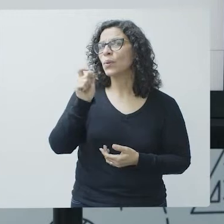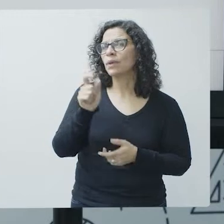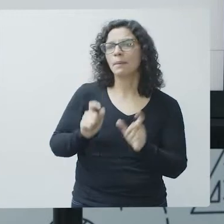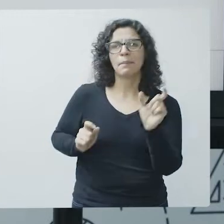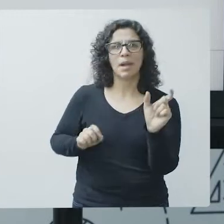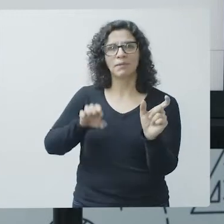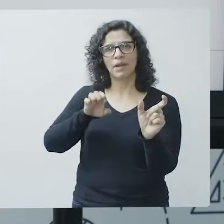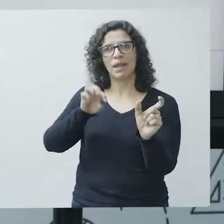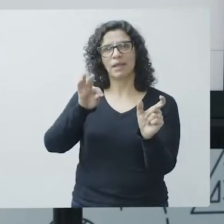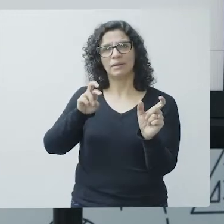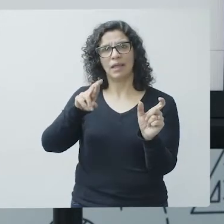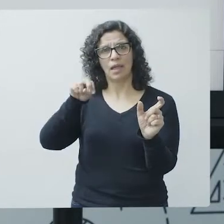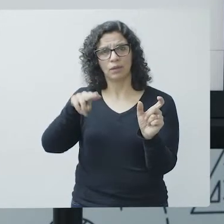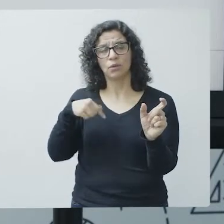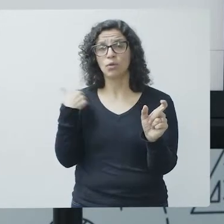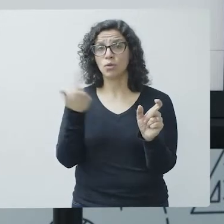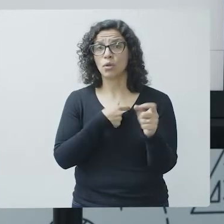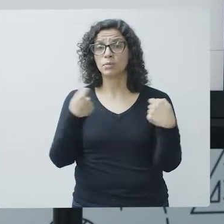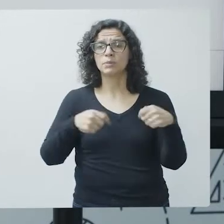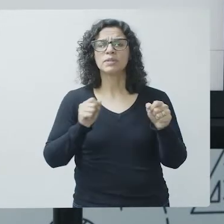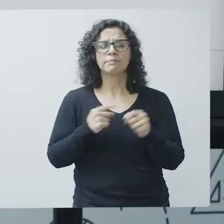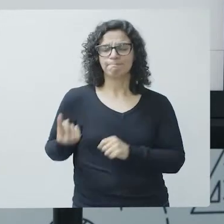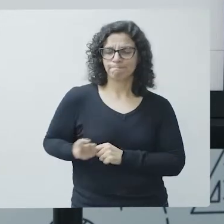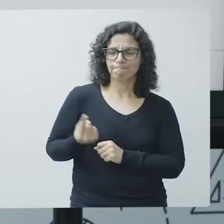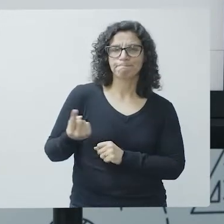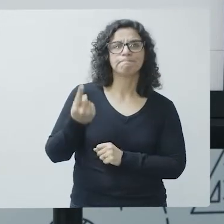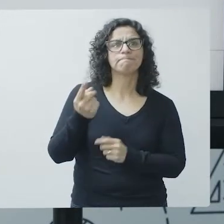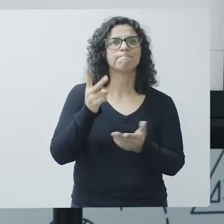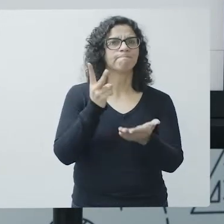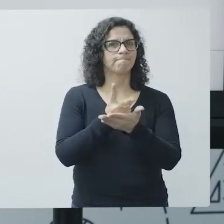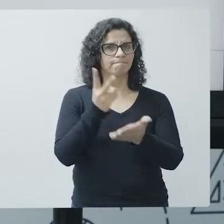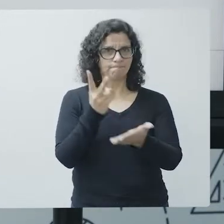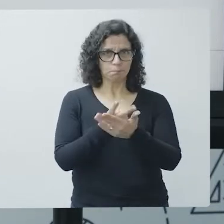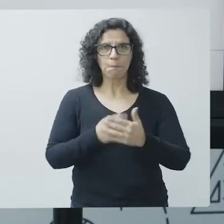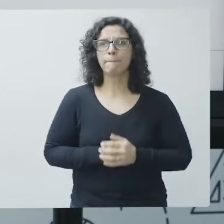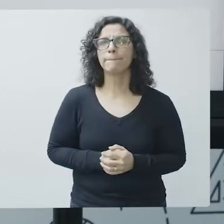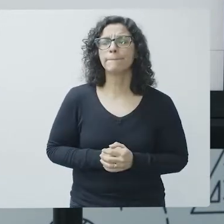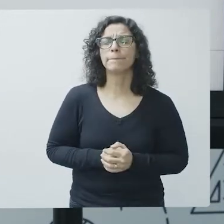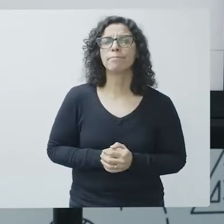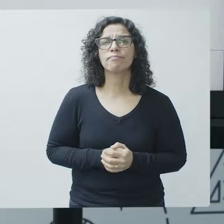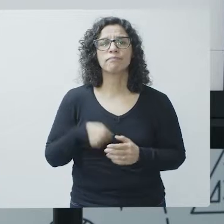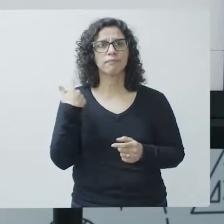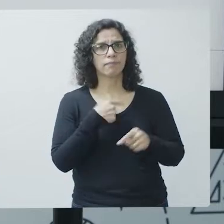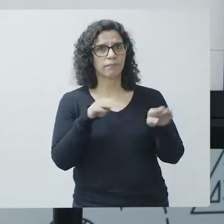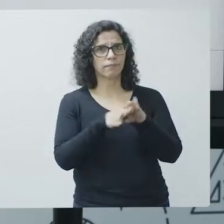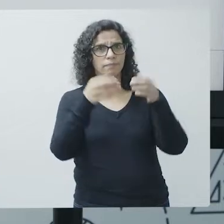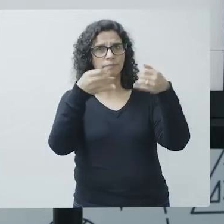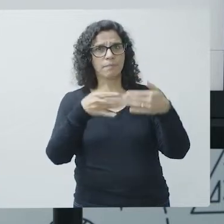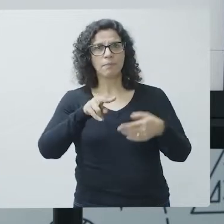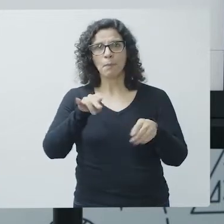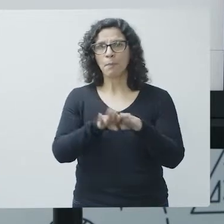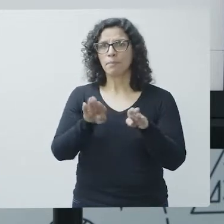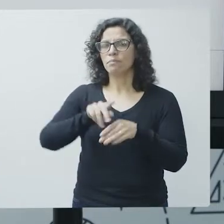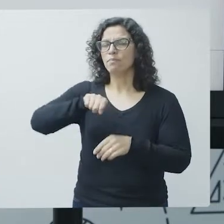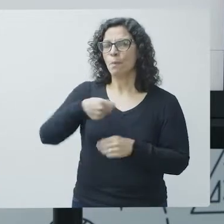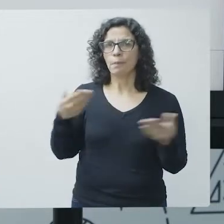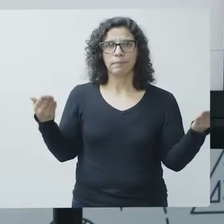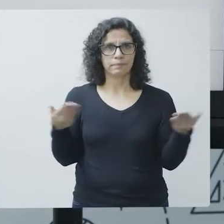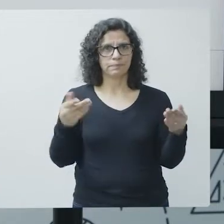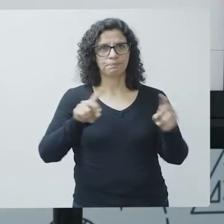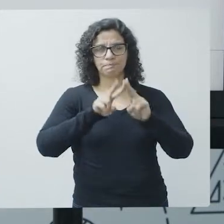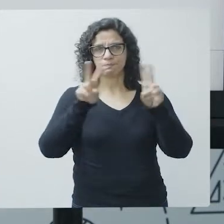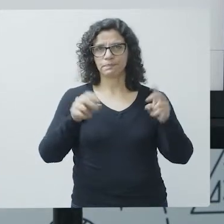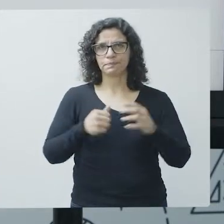para nós, né? Para ser o quê? Para ser para sempre. Mas a gente vai falar um pouquinho mais sobre